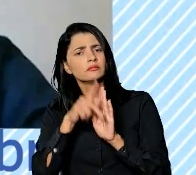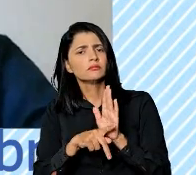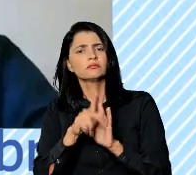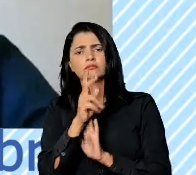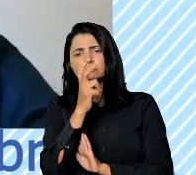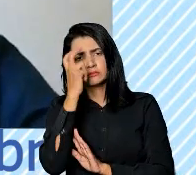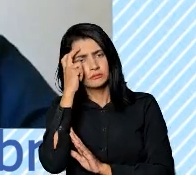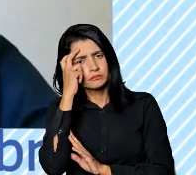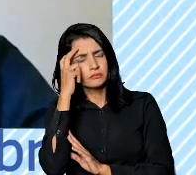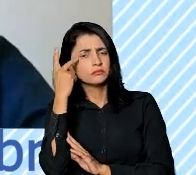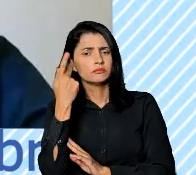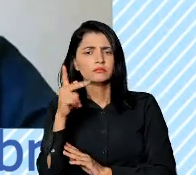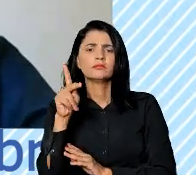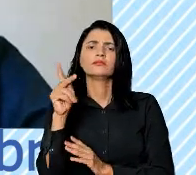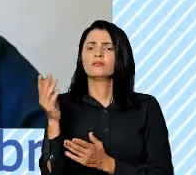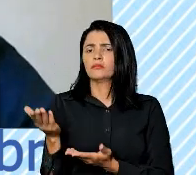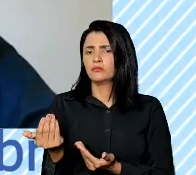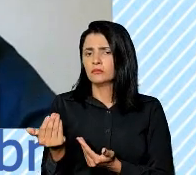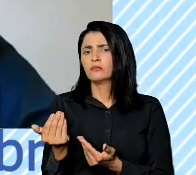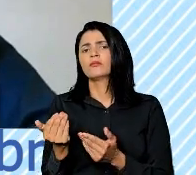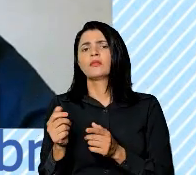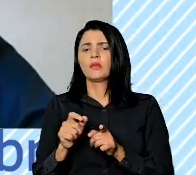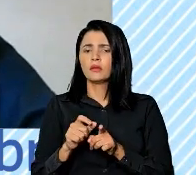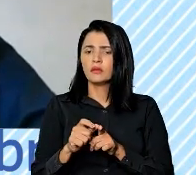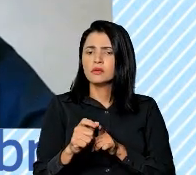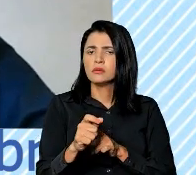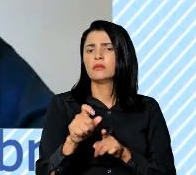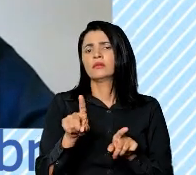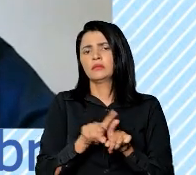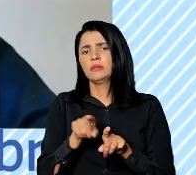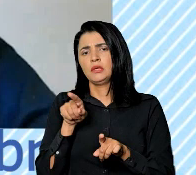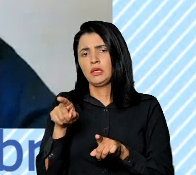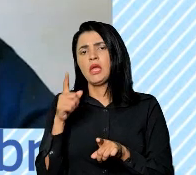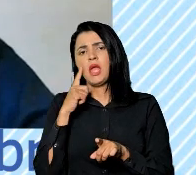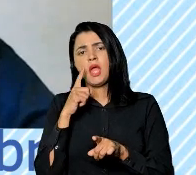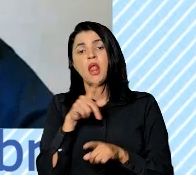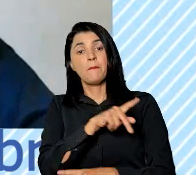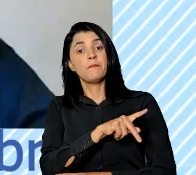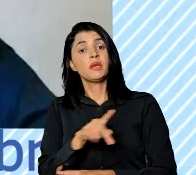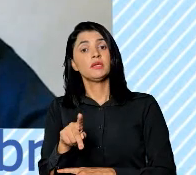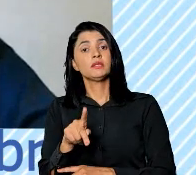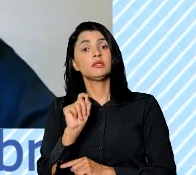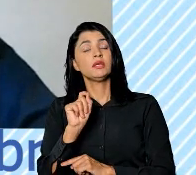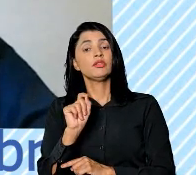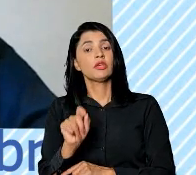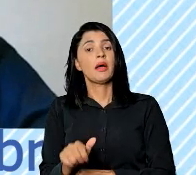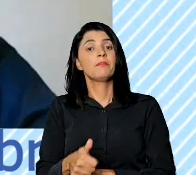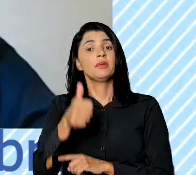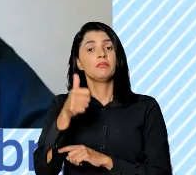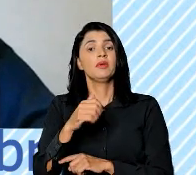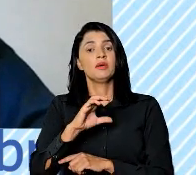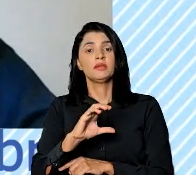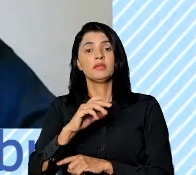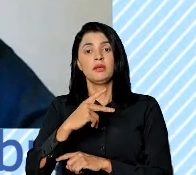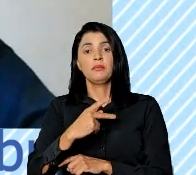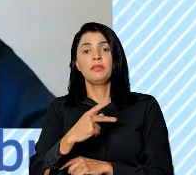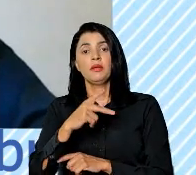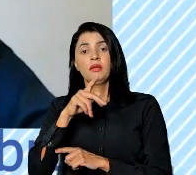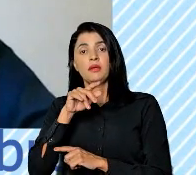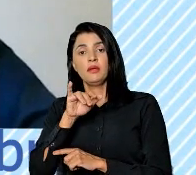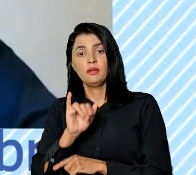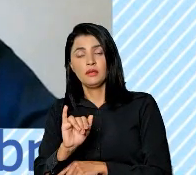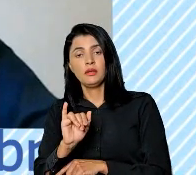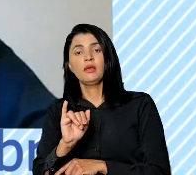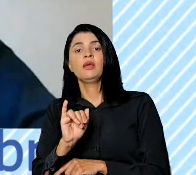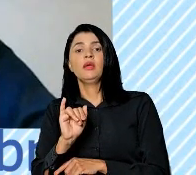culturais, jovens e periféricas. E ela preside atualmente a primeira CPI da violência contra